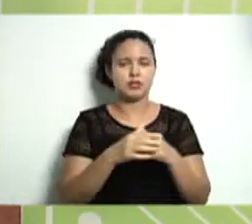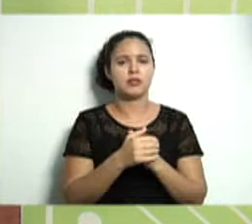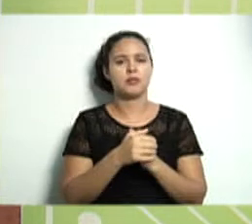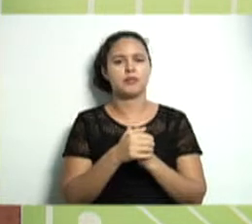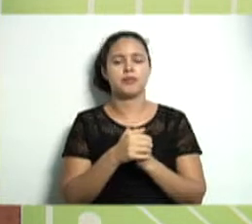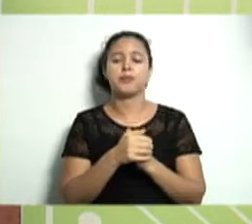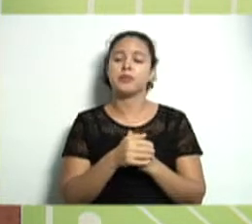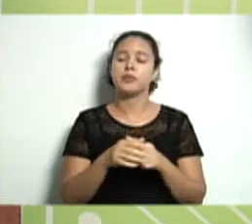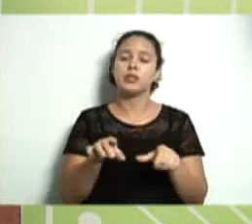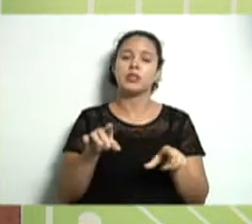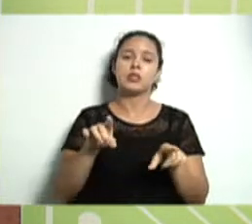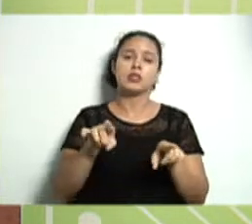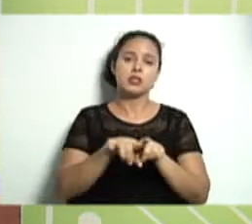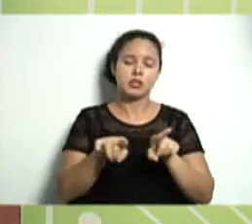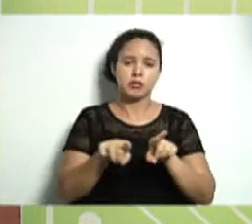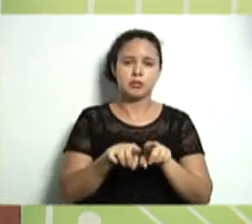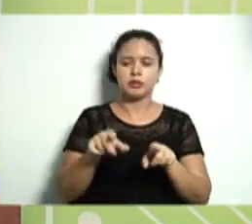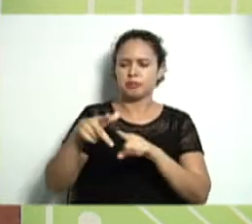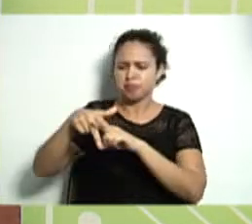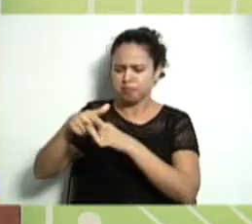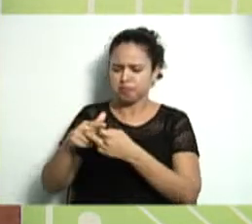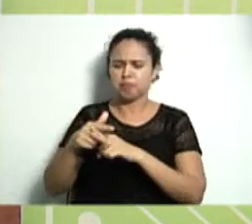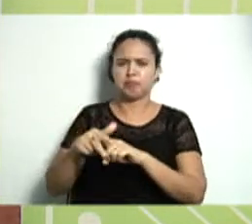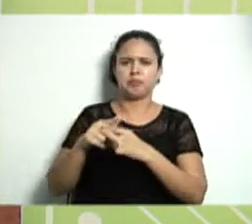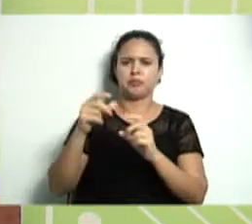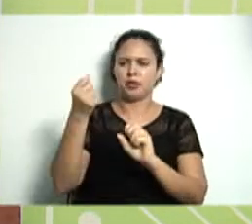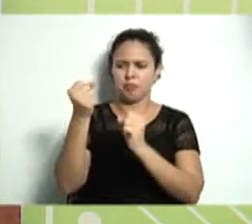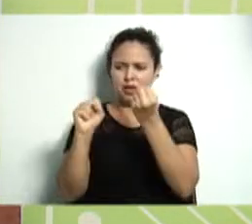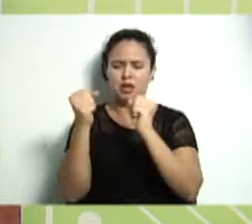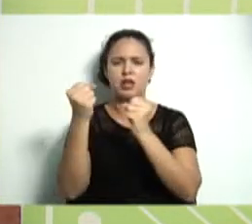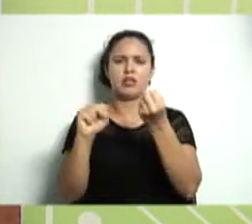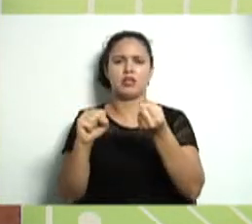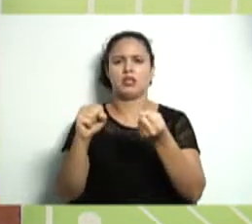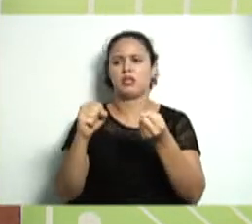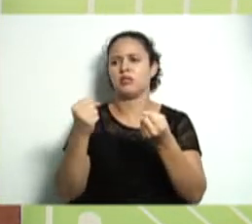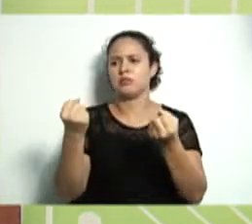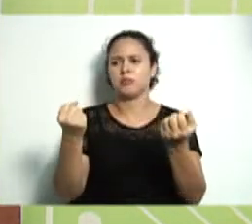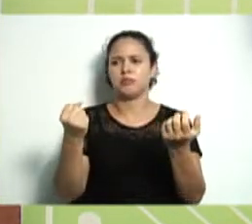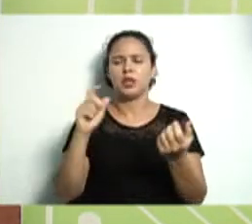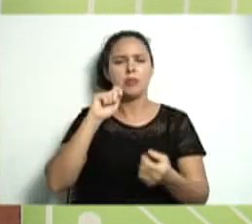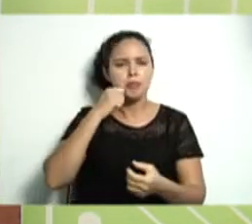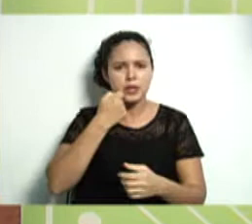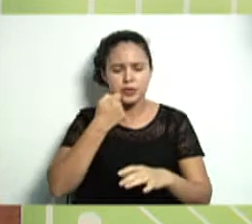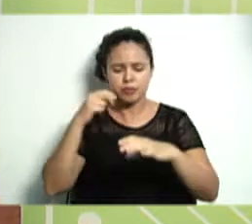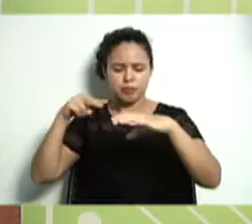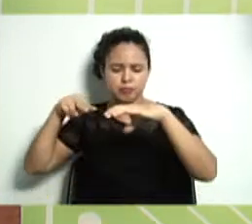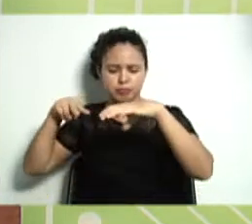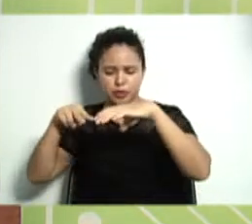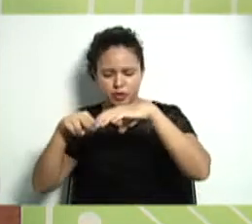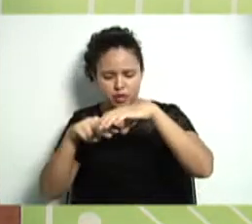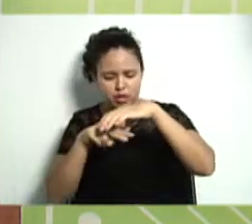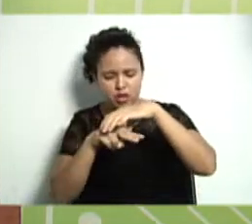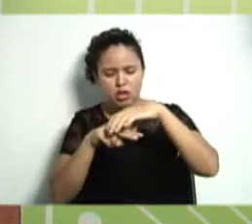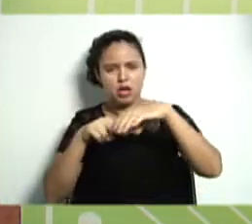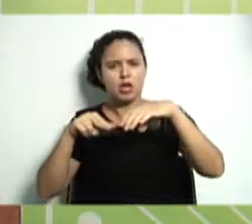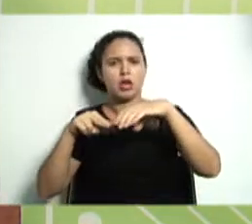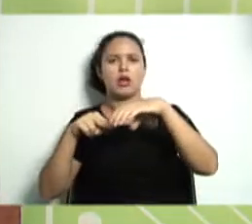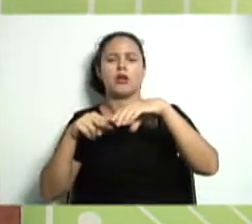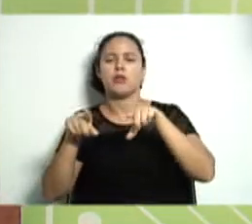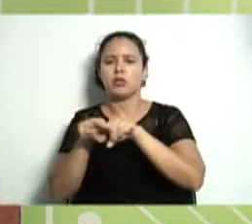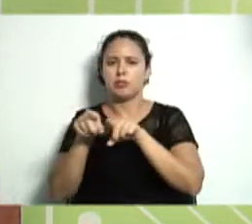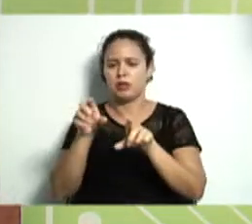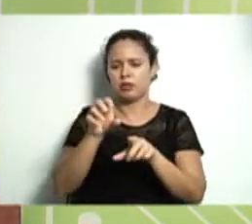maquinários que a gente vai utilizar para assar o pão, que vai utilizar, se no caso for utilizar uma